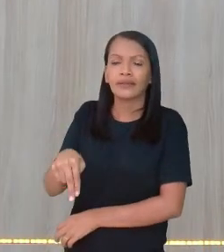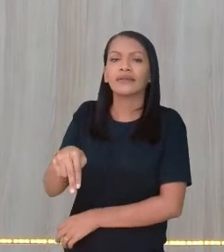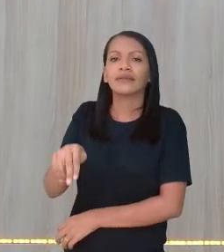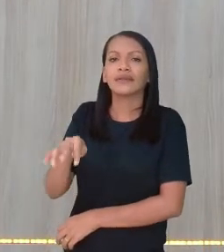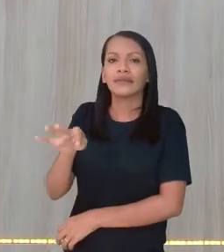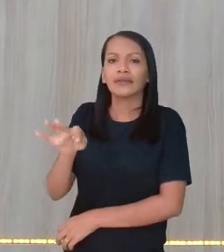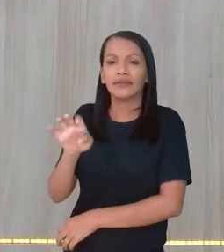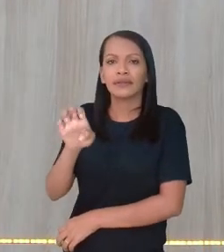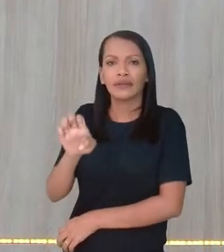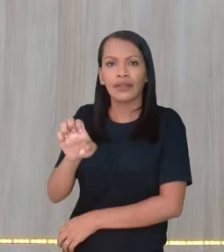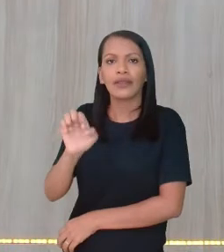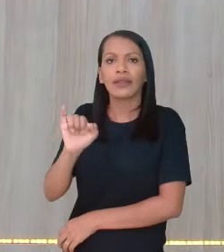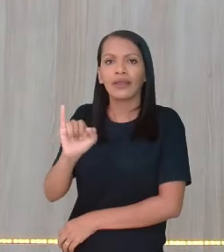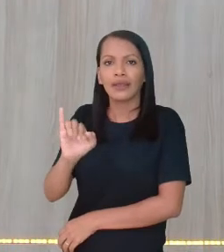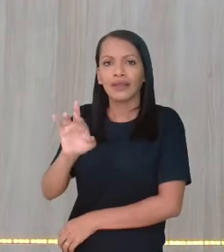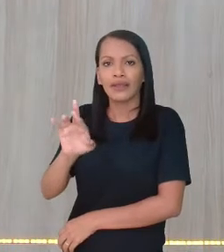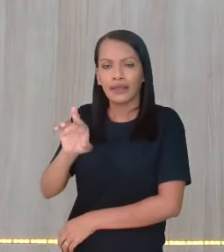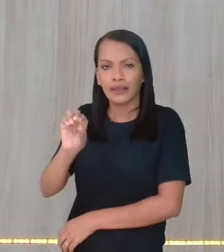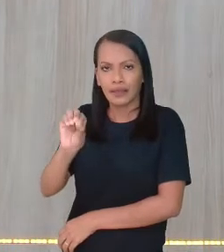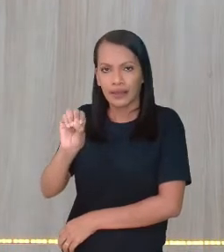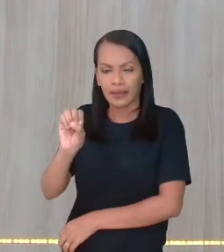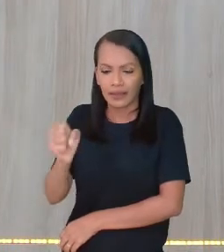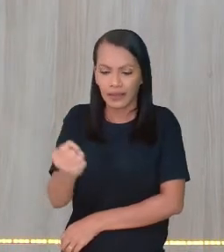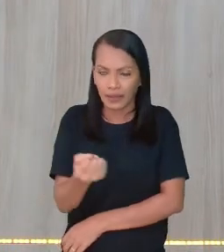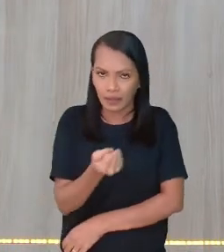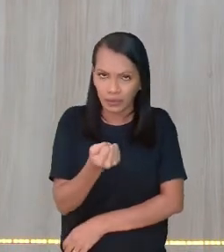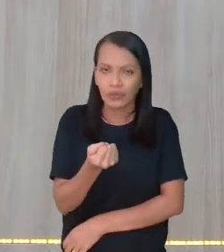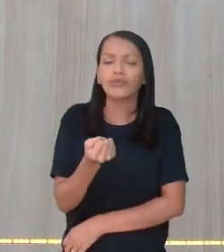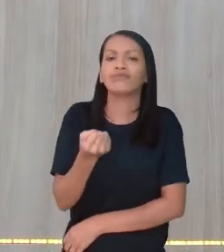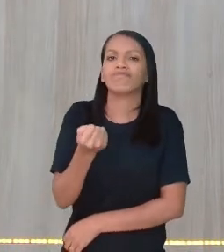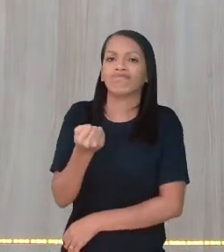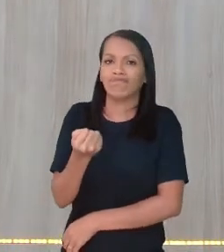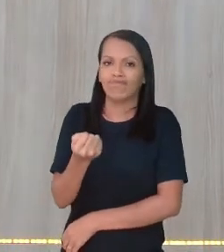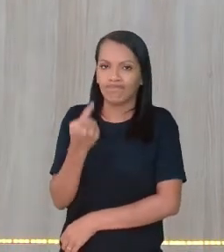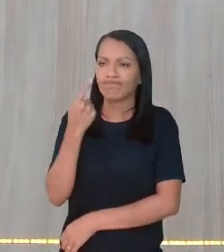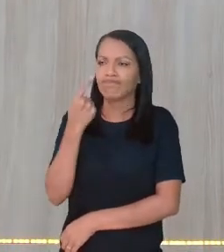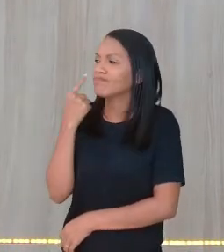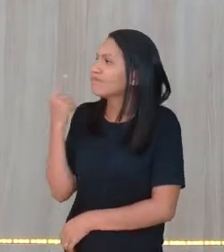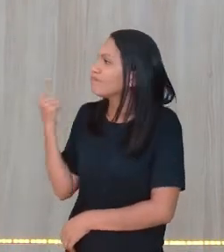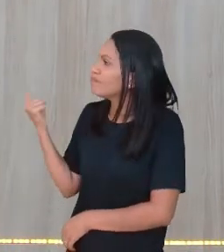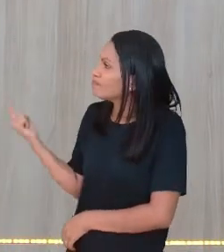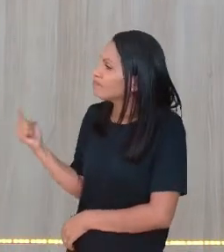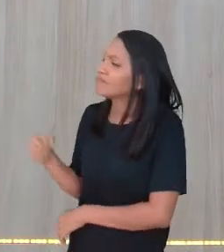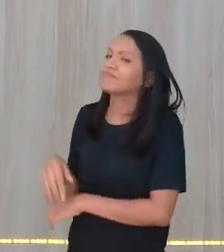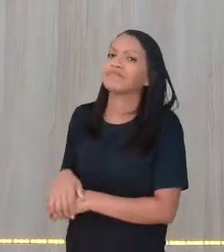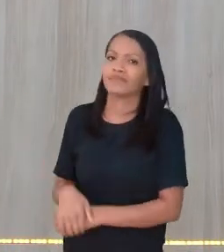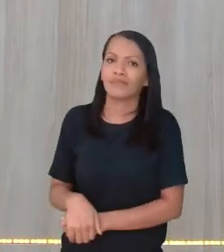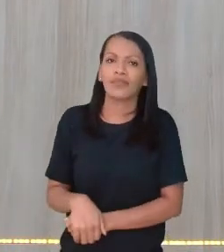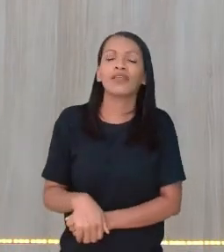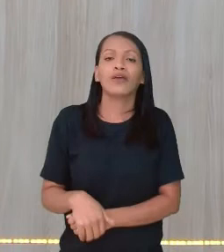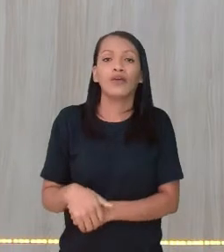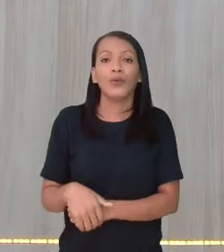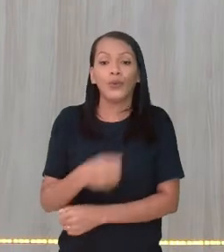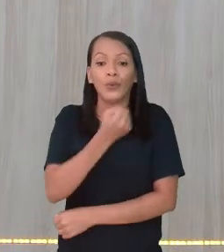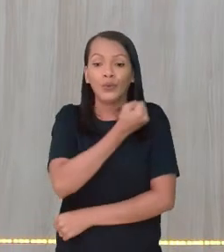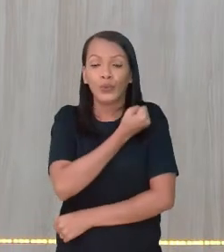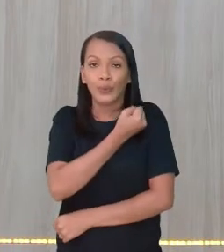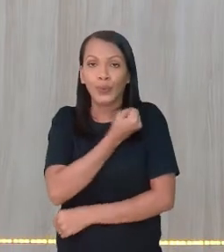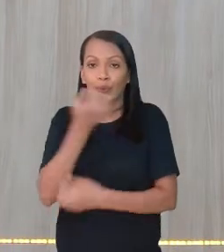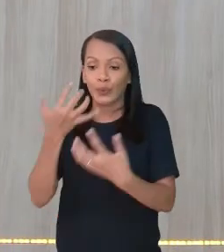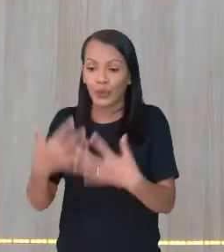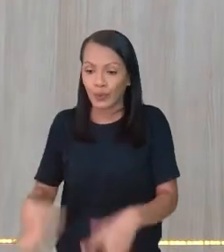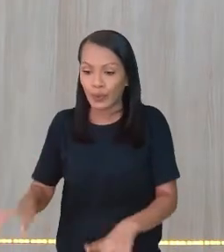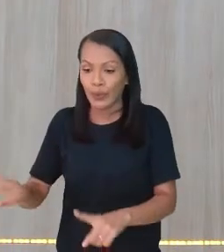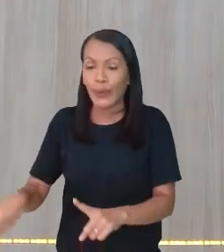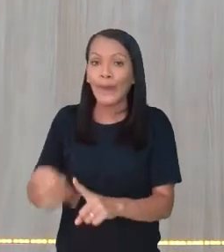Que eles pegaram aí o conjunto dos números naturais e adicionaram os números negativos. Depois disso, surgiu